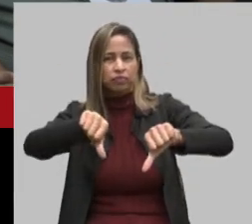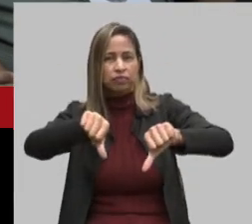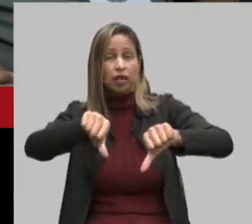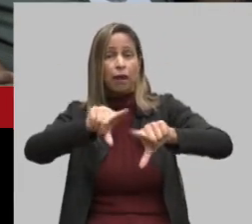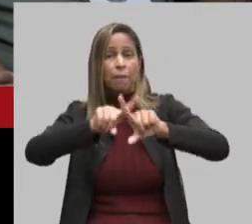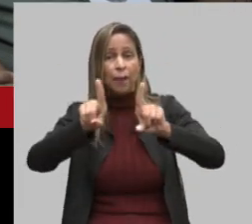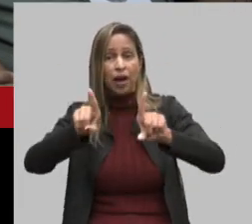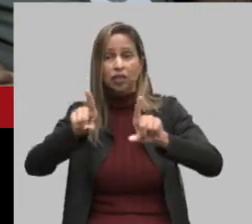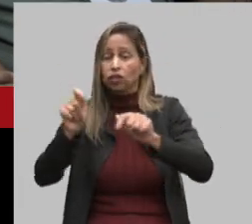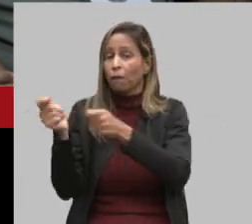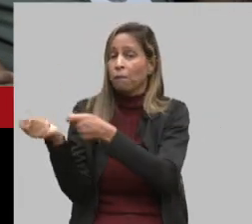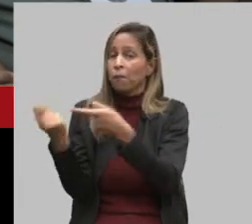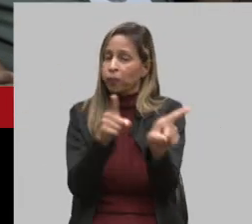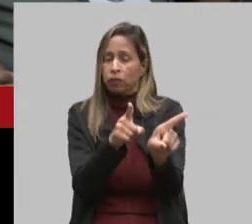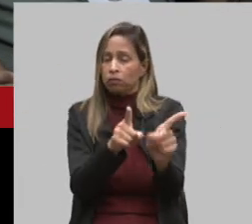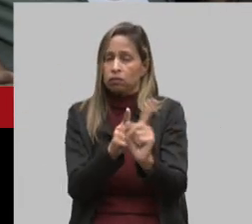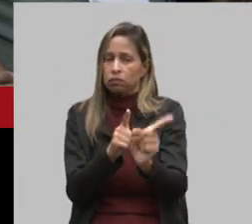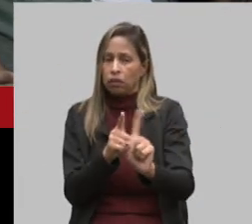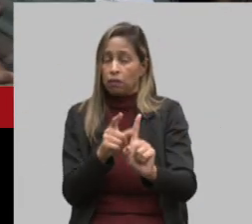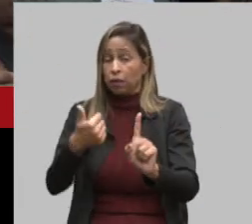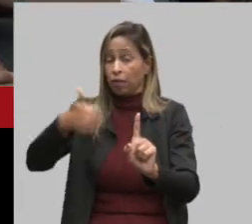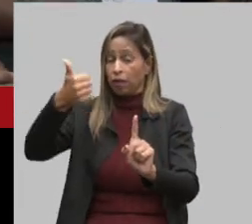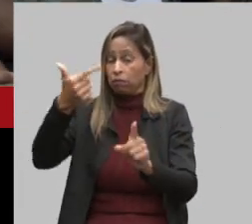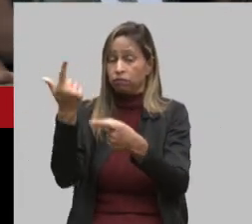atacando primeiramente e